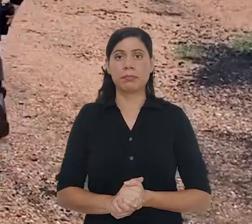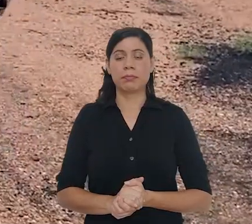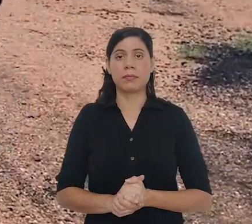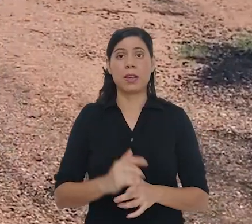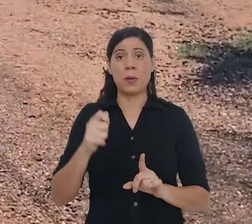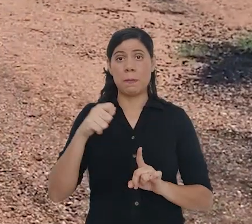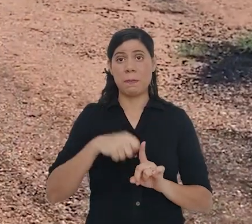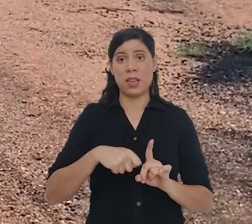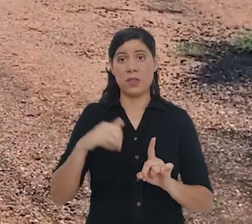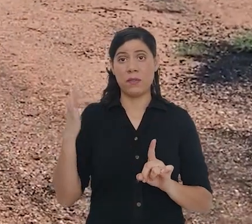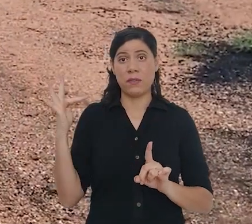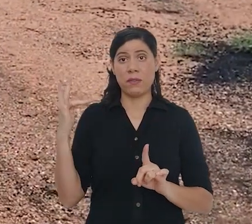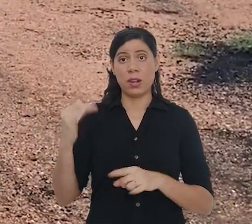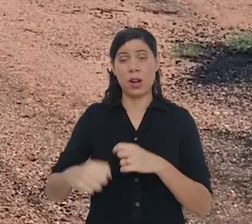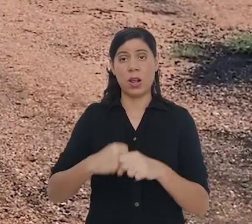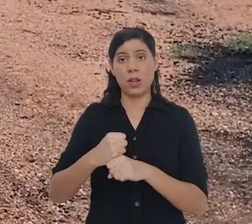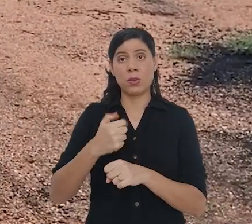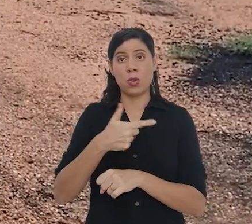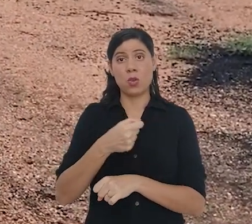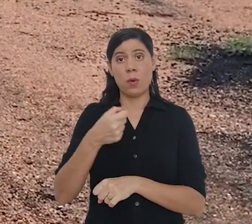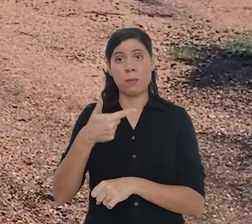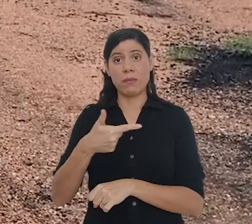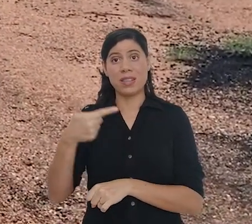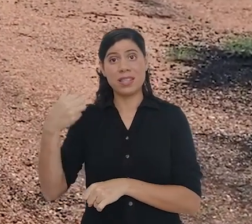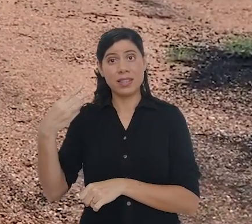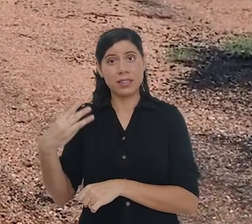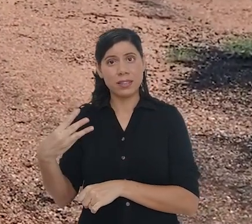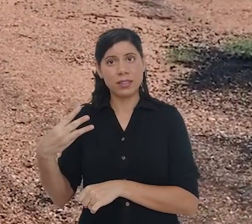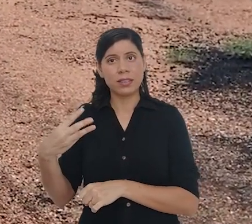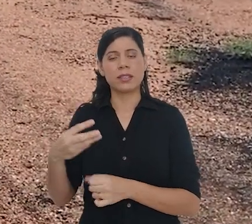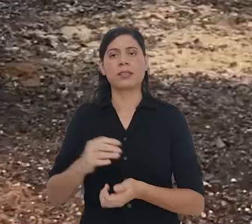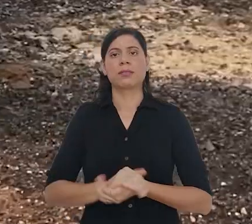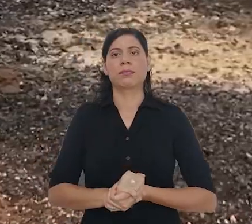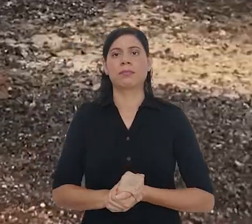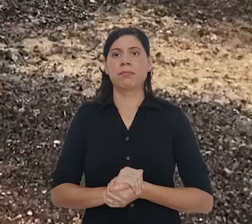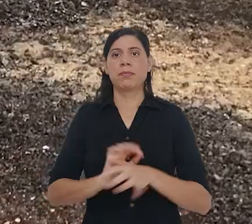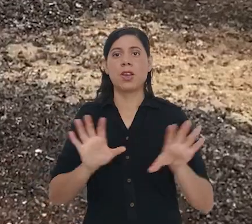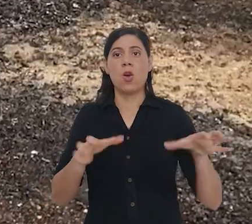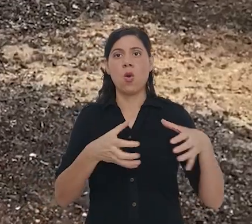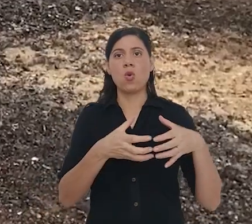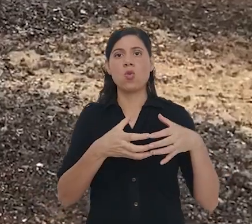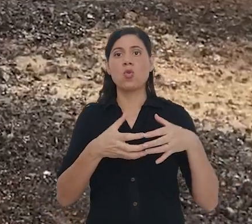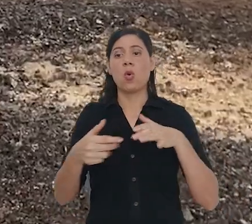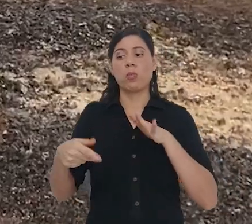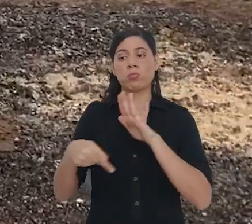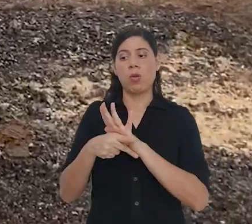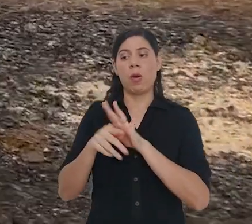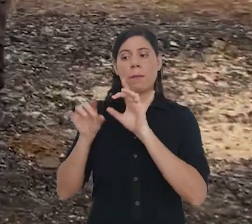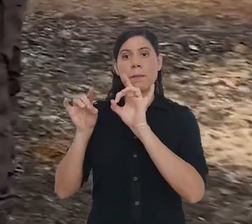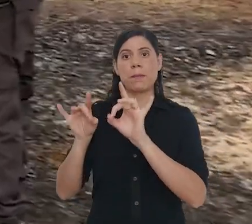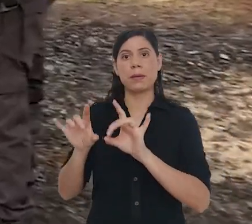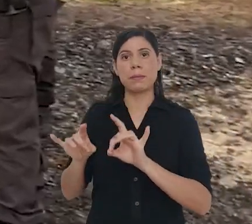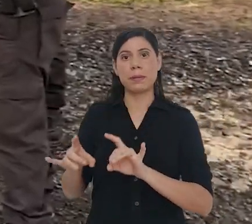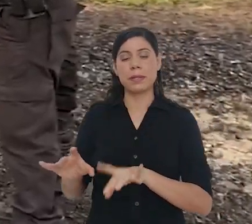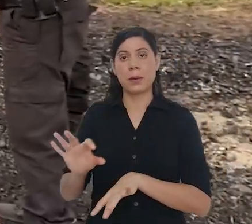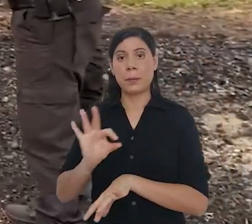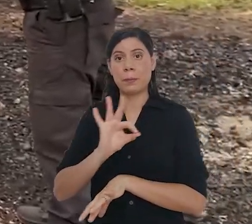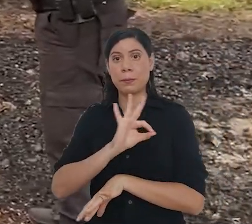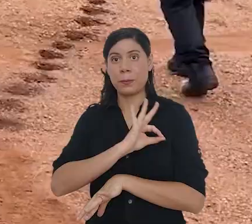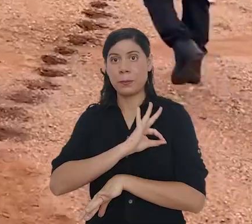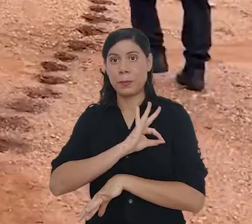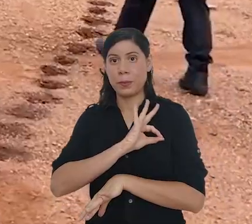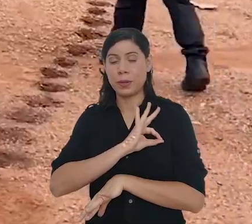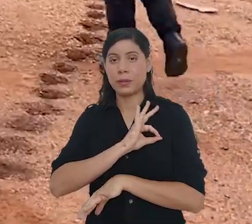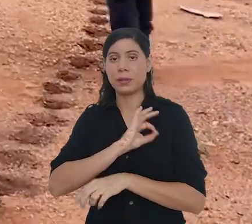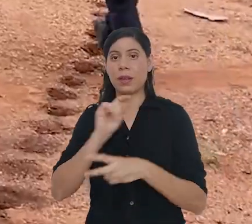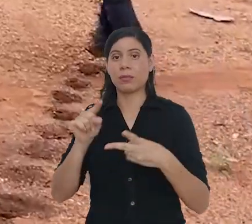Mês fevereiro, ano 2023. O Grupo Móvel Especial, constituído por policiais